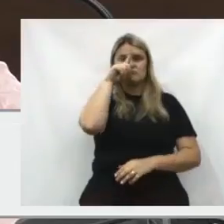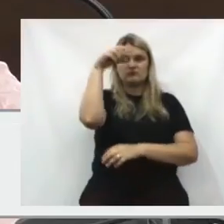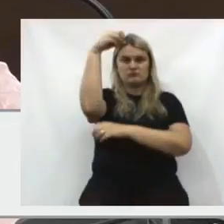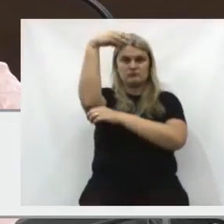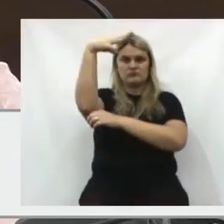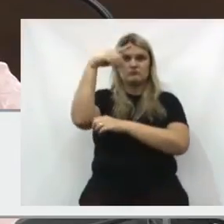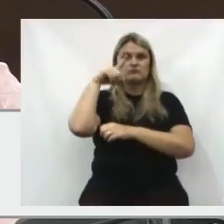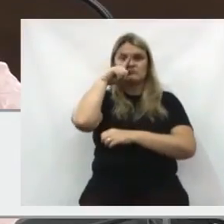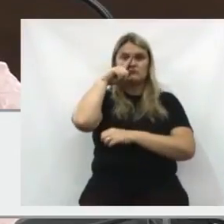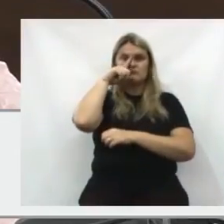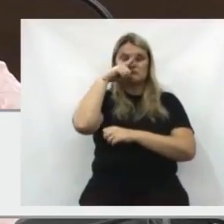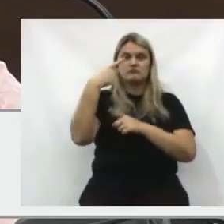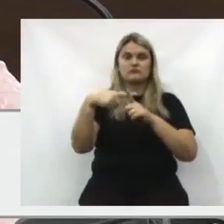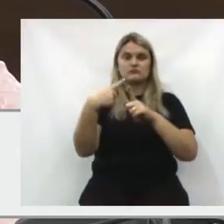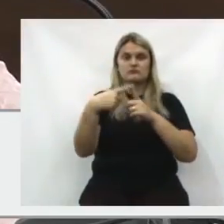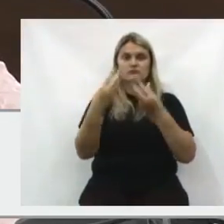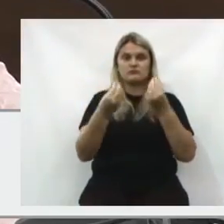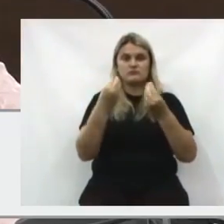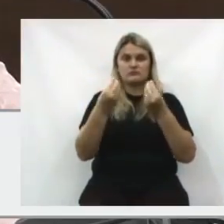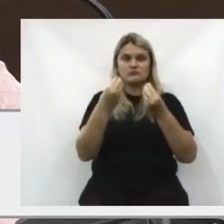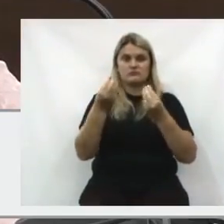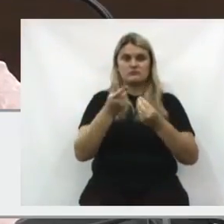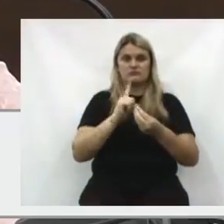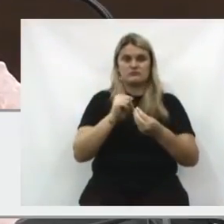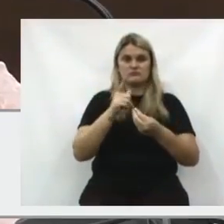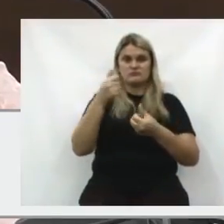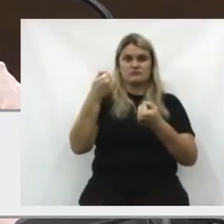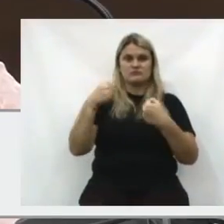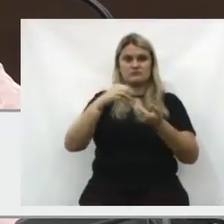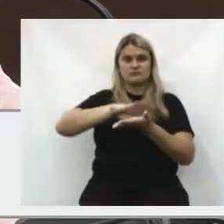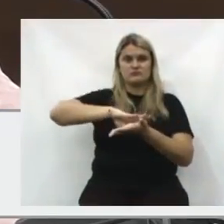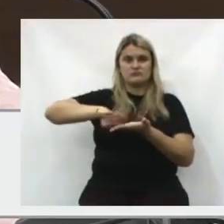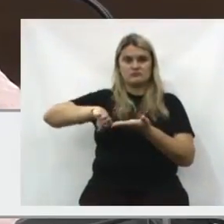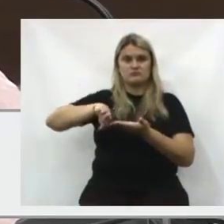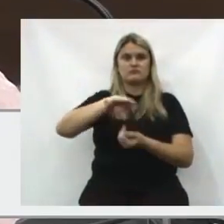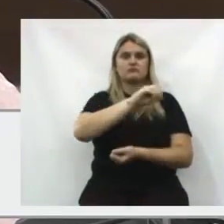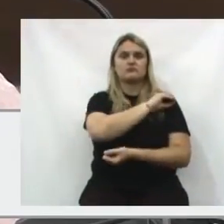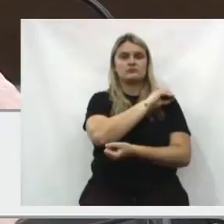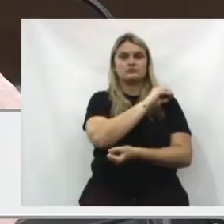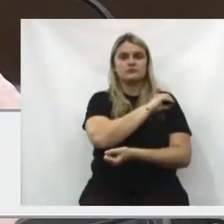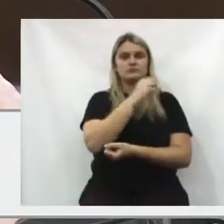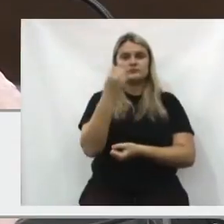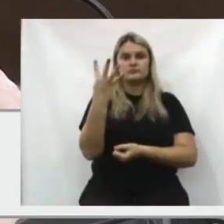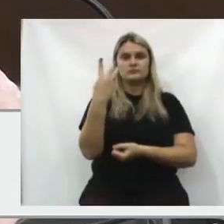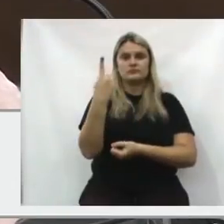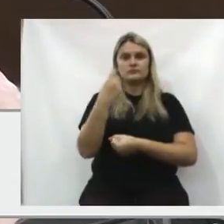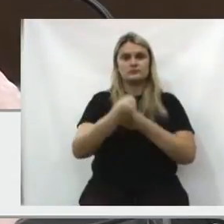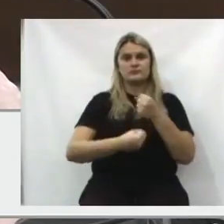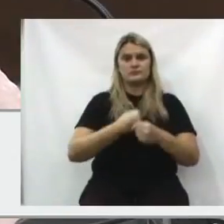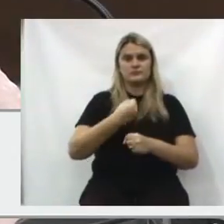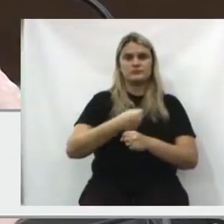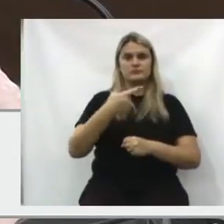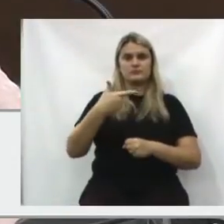está oferecendo riscos à população pela forma em que se encontra. Número